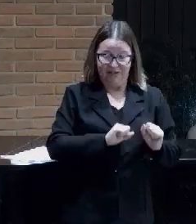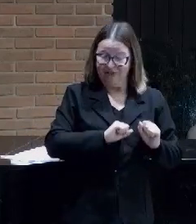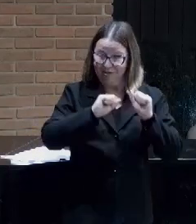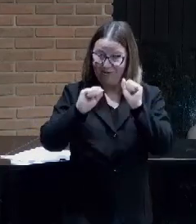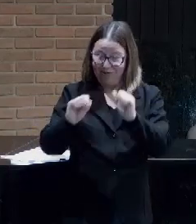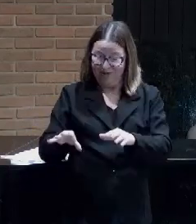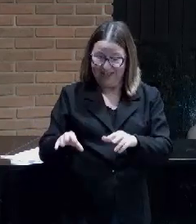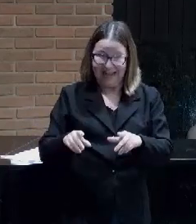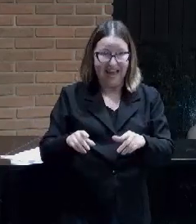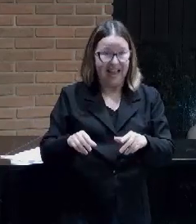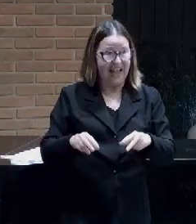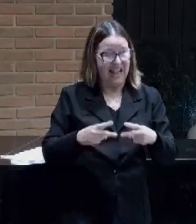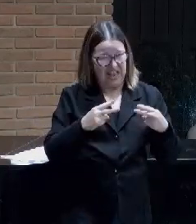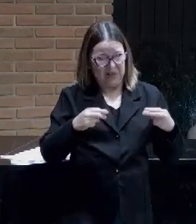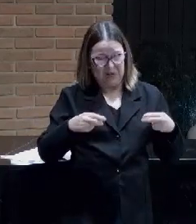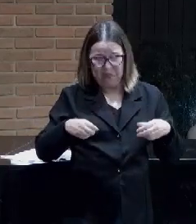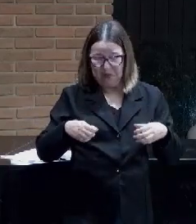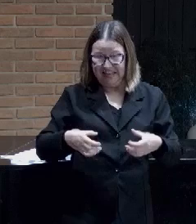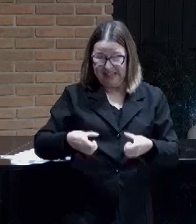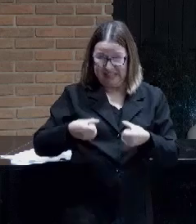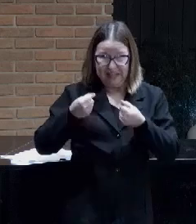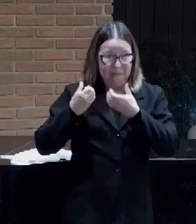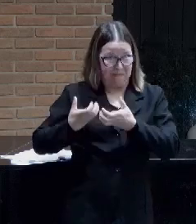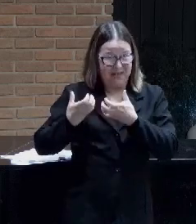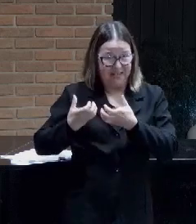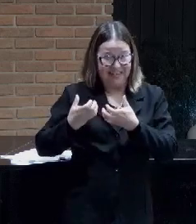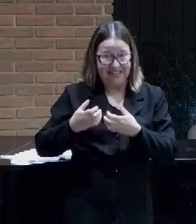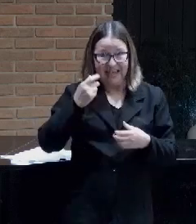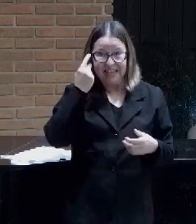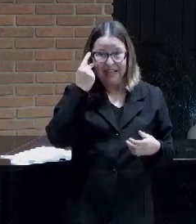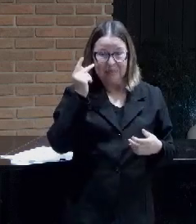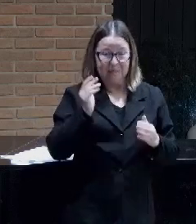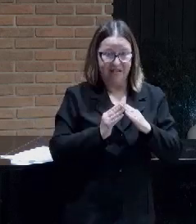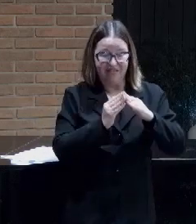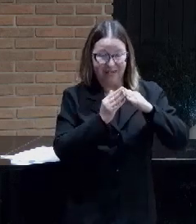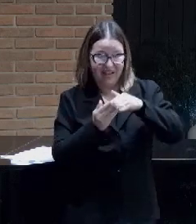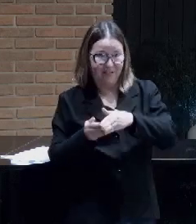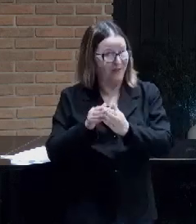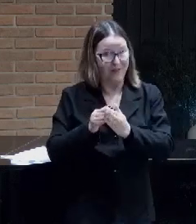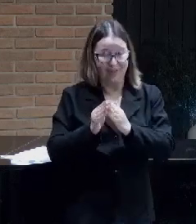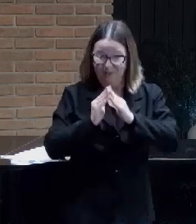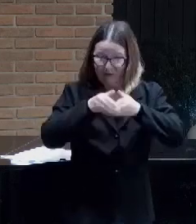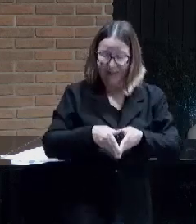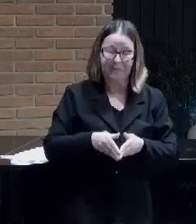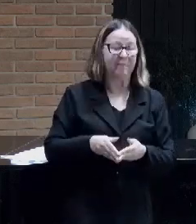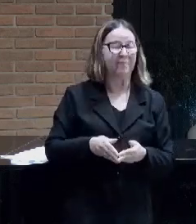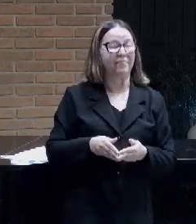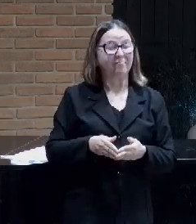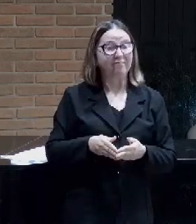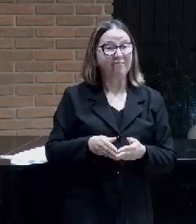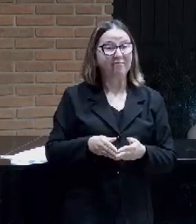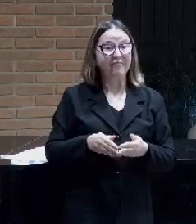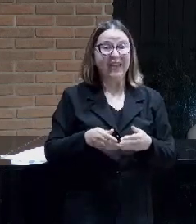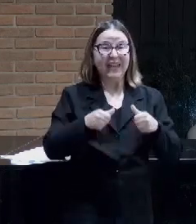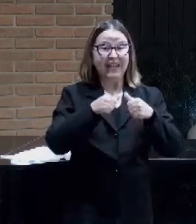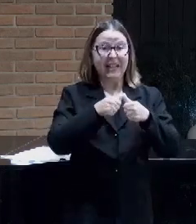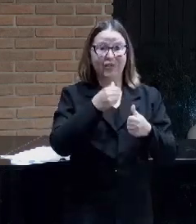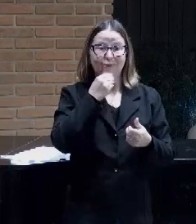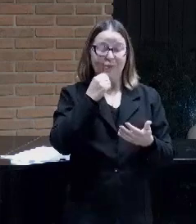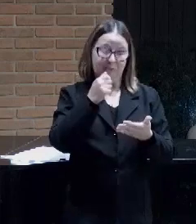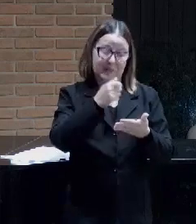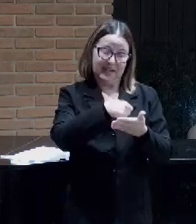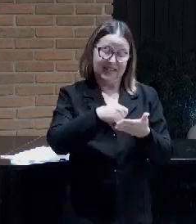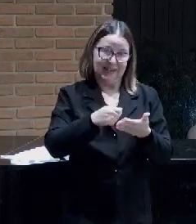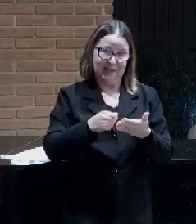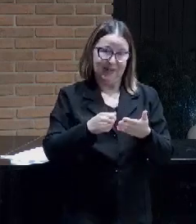afundasse. E Luís, ele estava com sua esposa, Dinamene, e ele se viu no meio de um grande dilema, entre ou salvar a sua